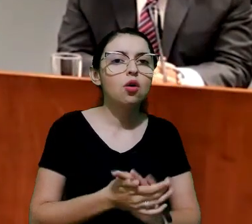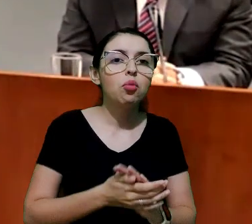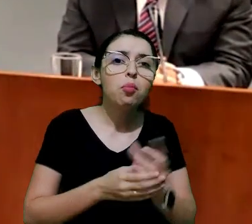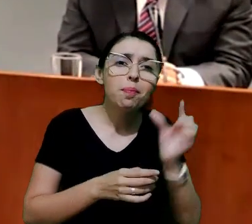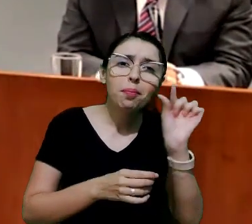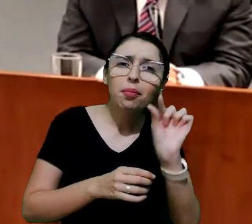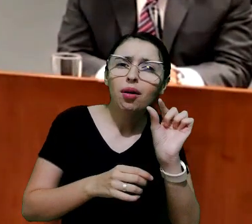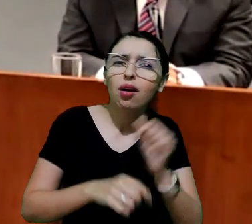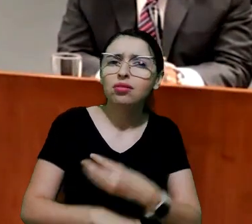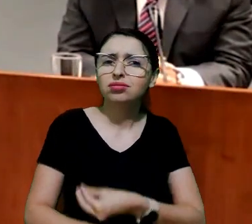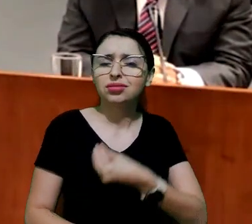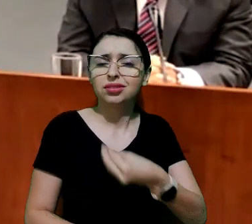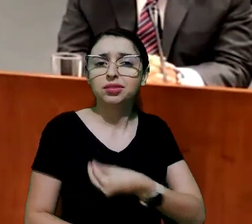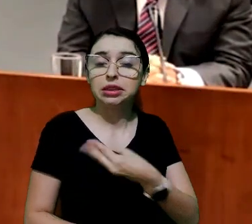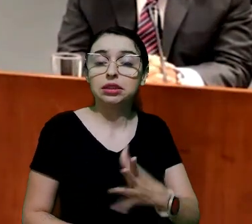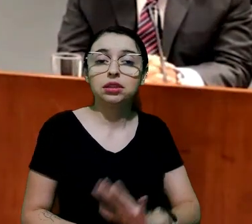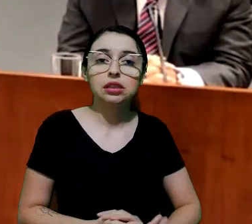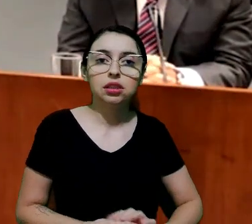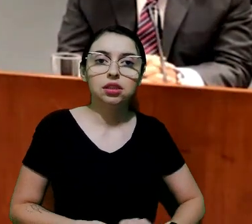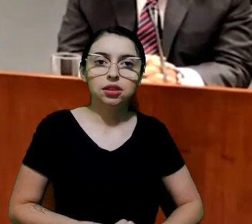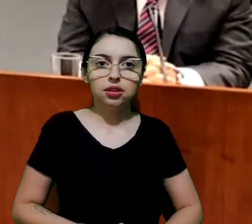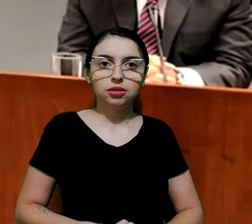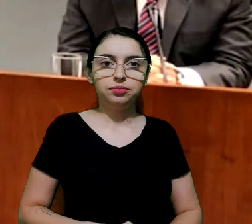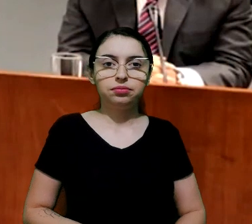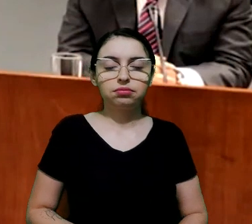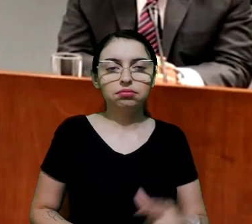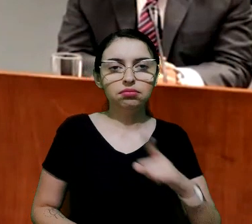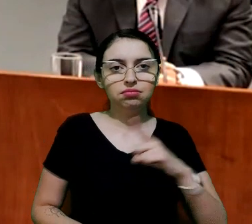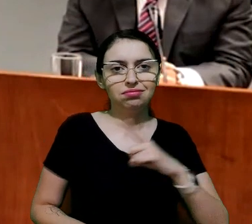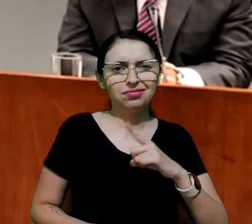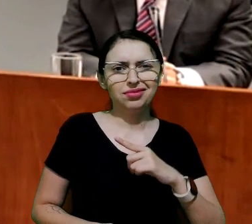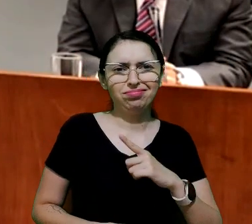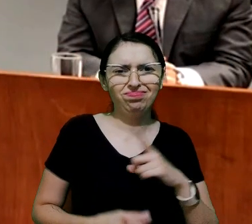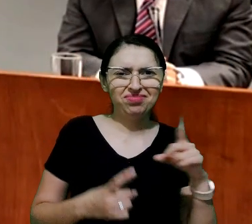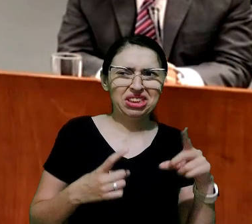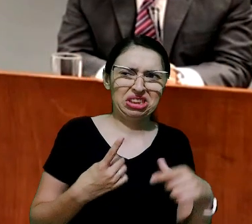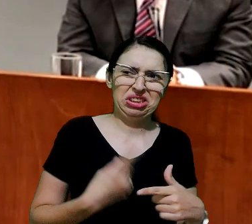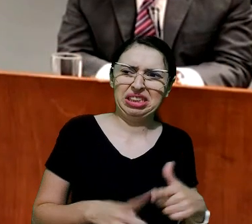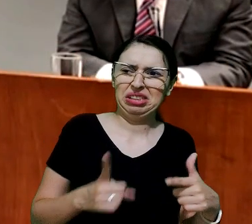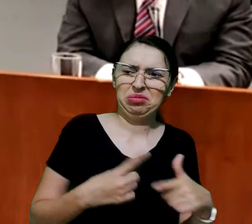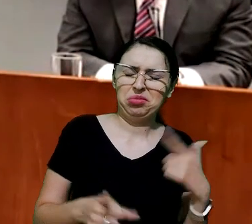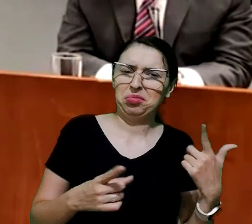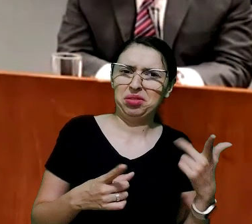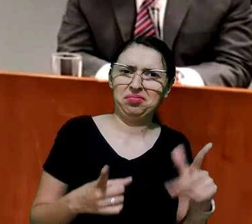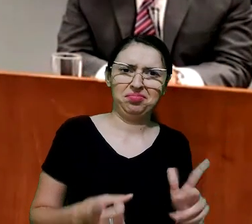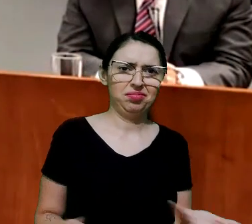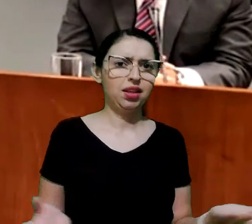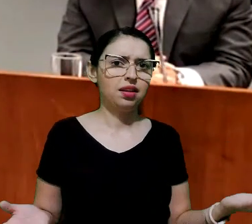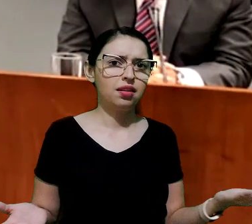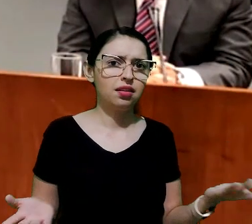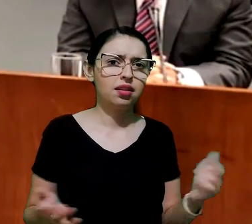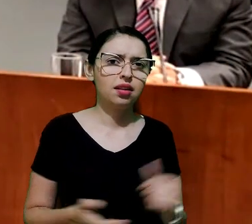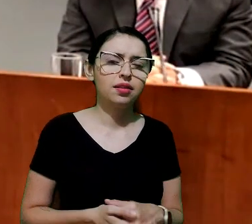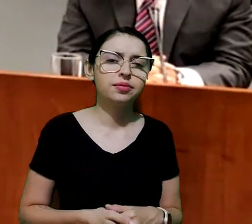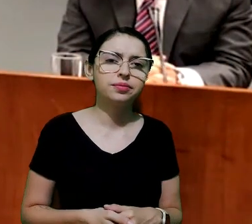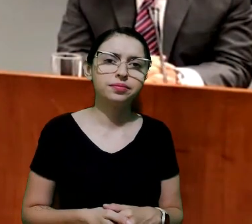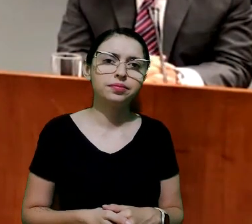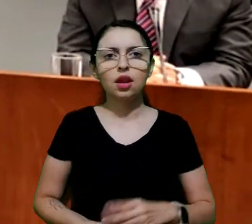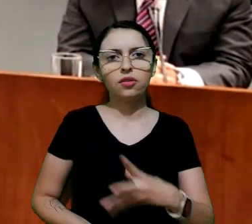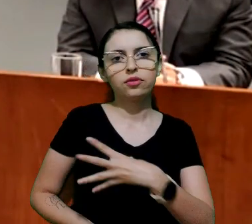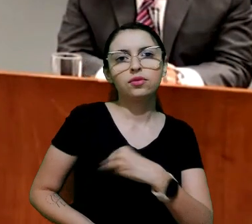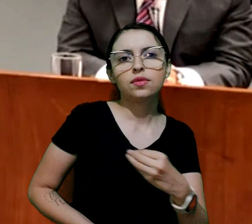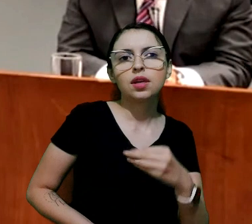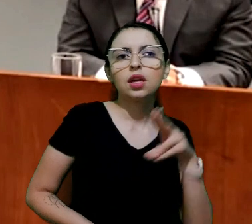de sobrevivência. Né? Nós temos umas coisas muito esquisitas no Brasil. Pais riquíssimos que têm filhos que